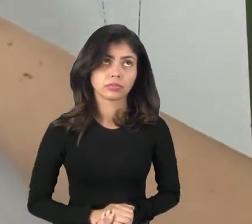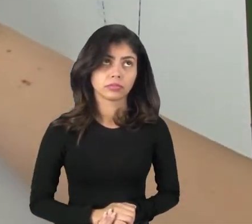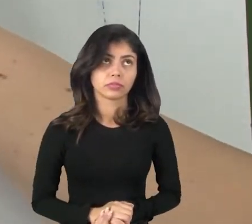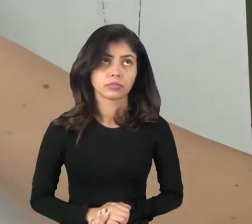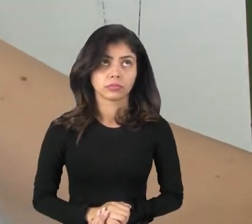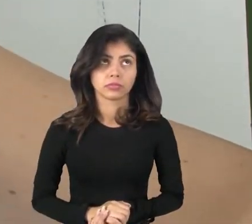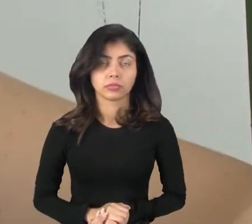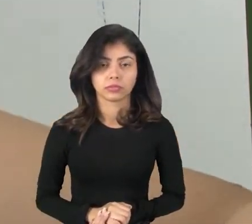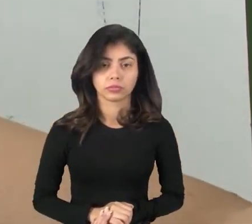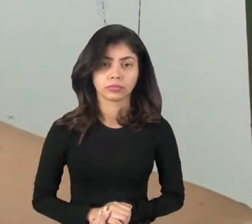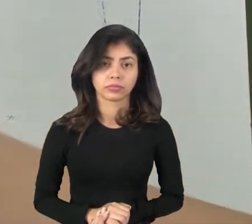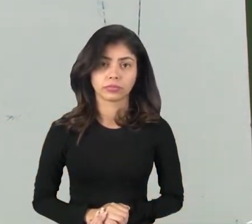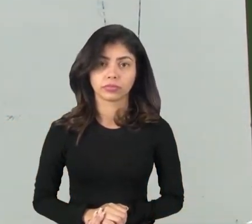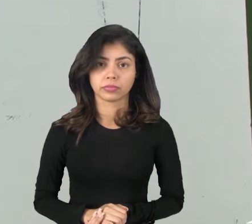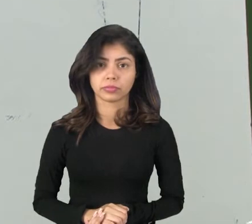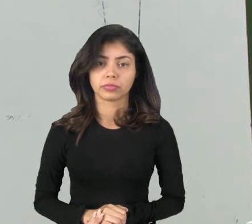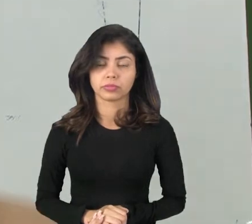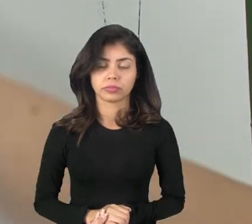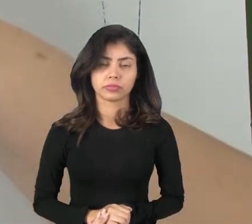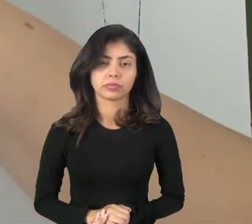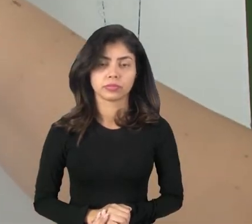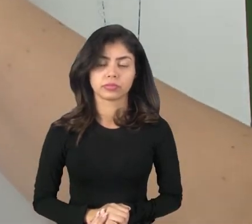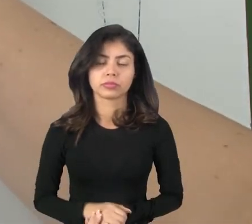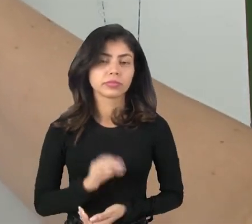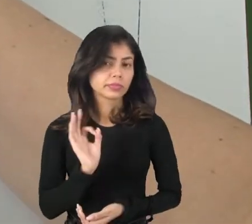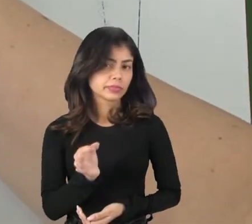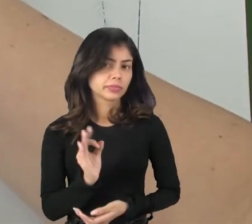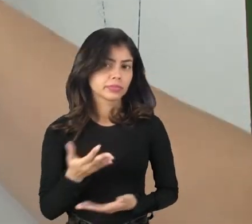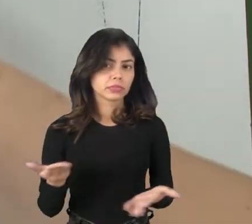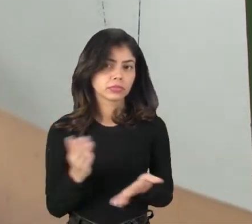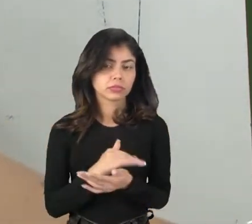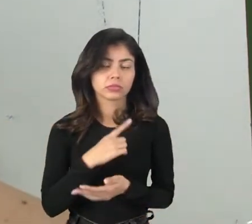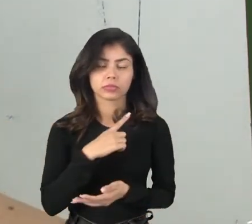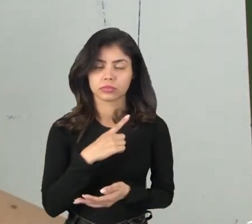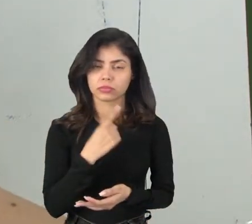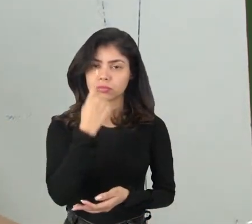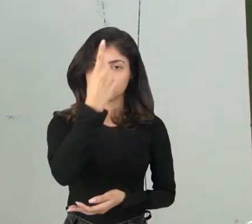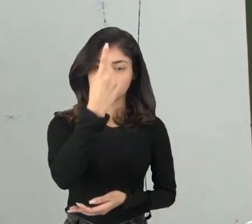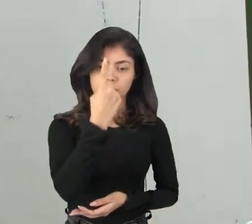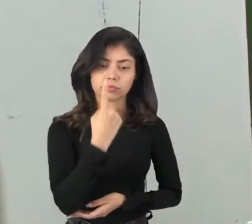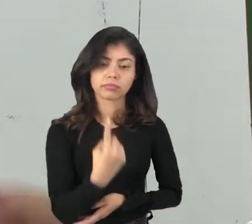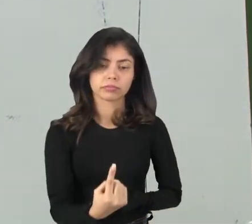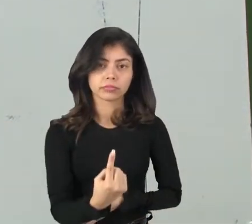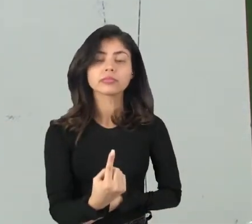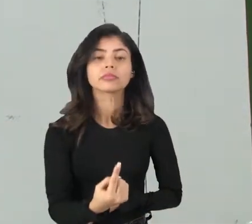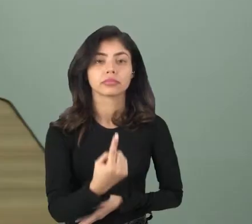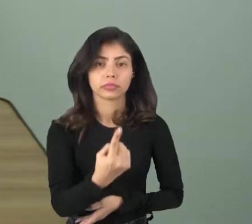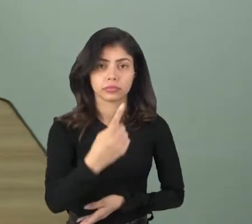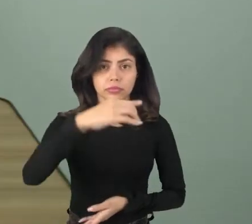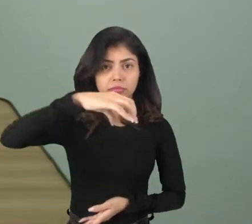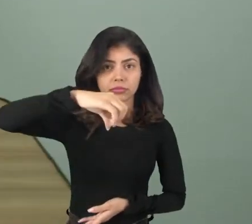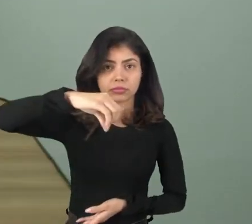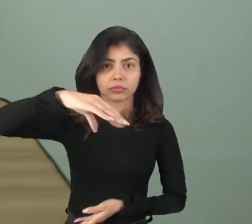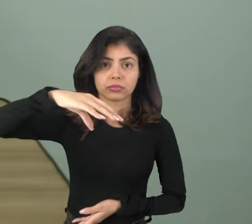só tem valor posicional para poder formar o 100, certinho? E o 1 desce, então eu tenho